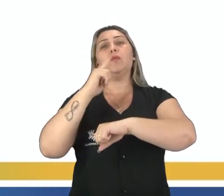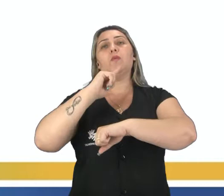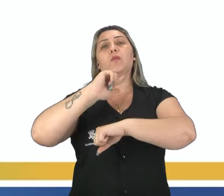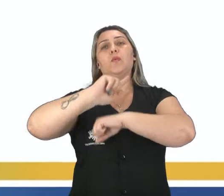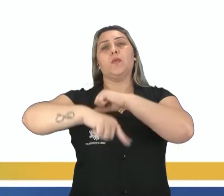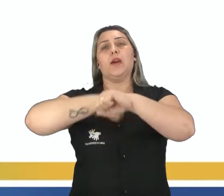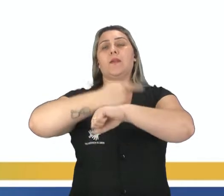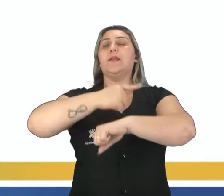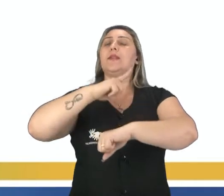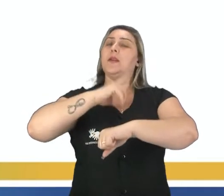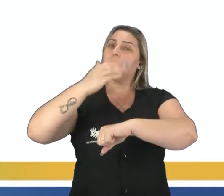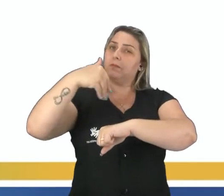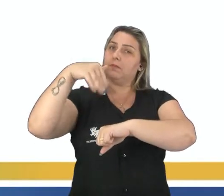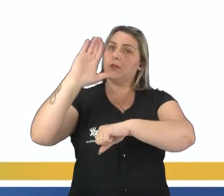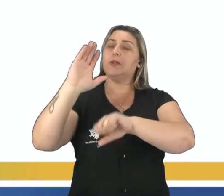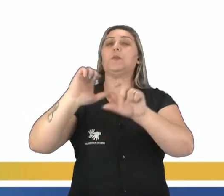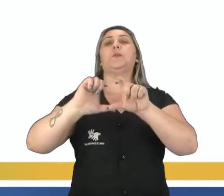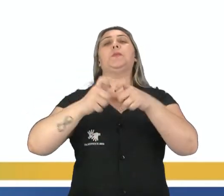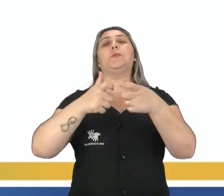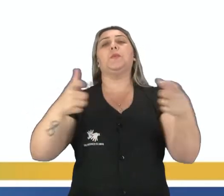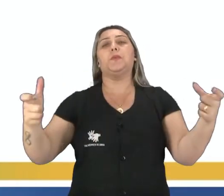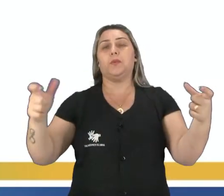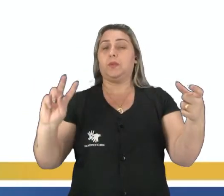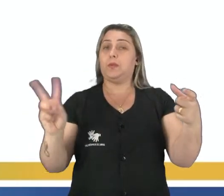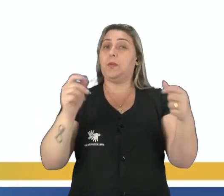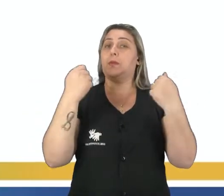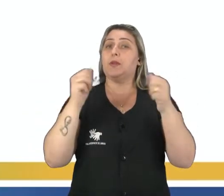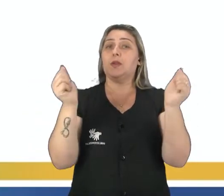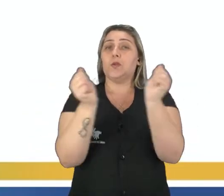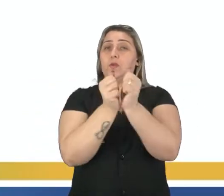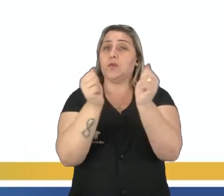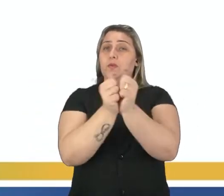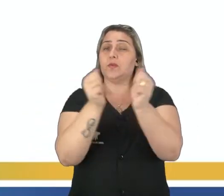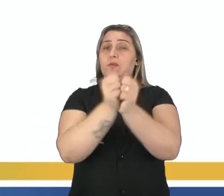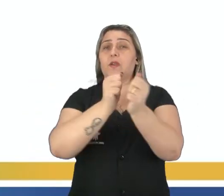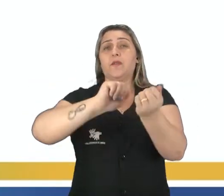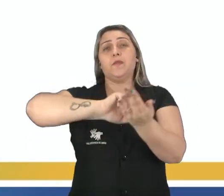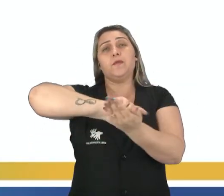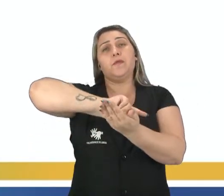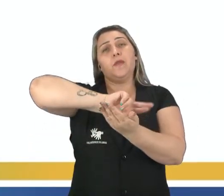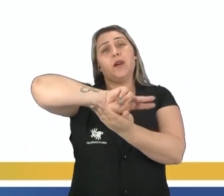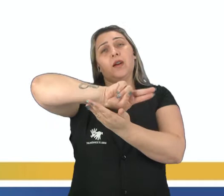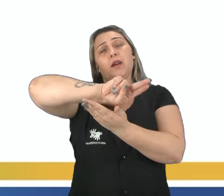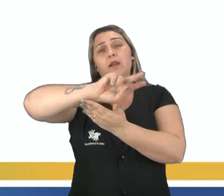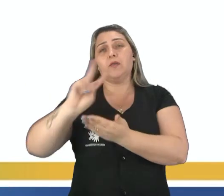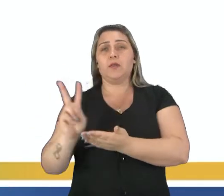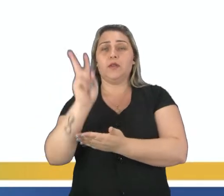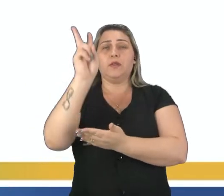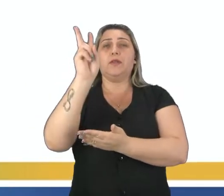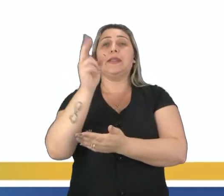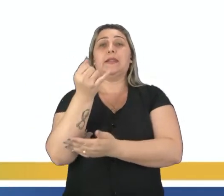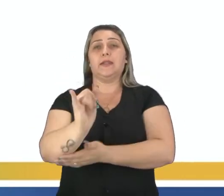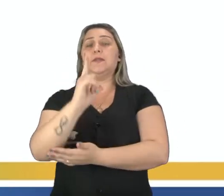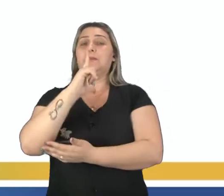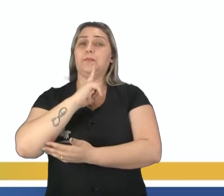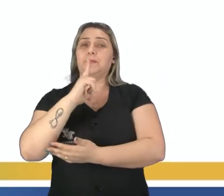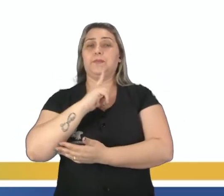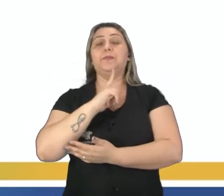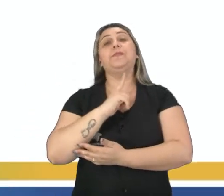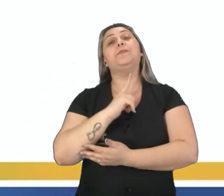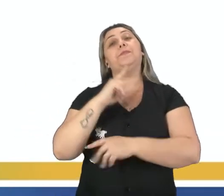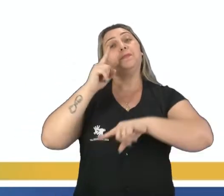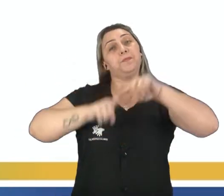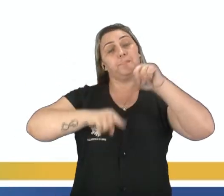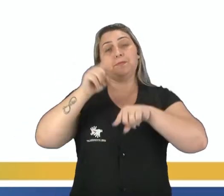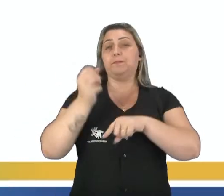seja, esse valor de elétron ele é muito grande. Ou seja, você precisa juntar vários valores de elétron. E aí, no caso, se você tem um